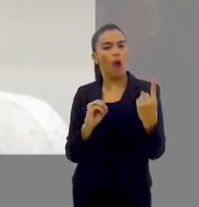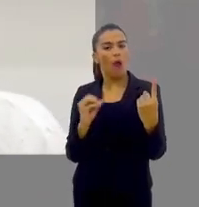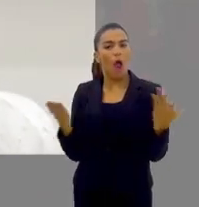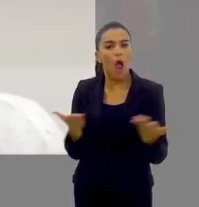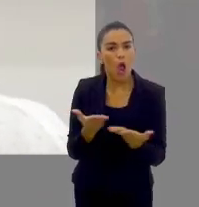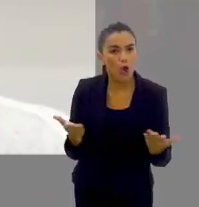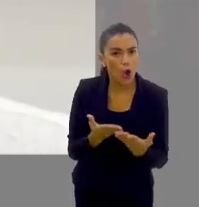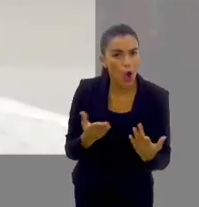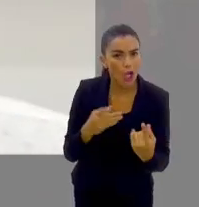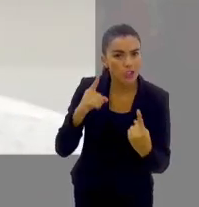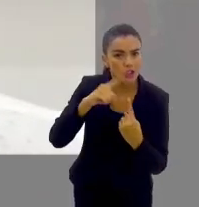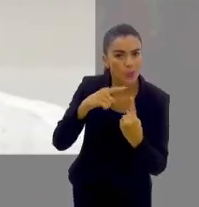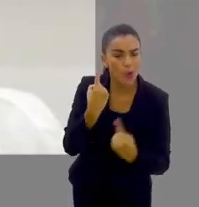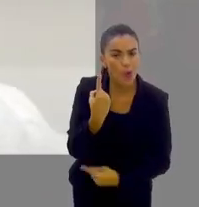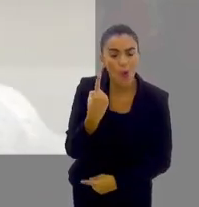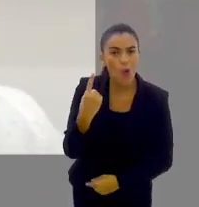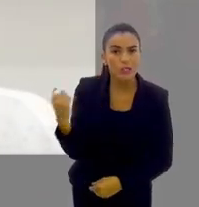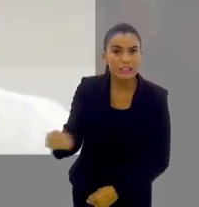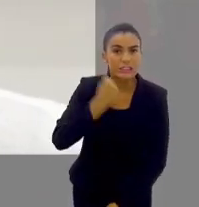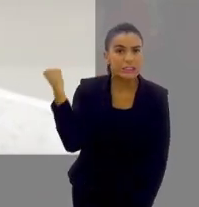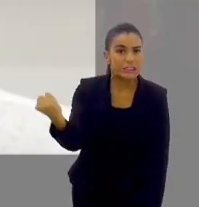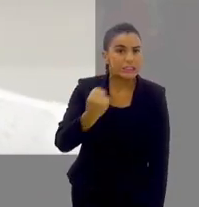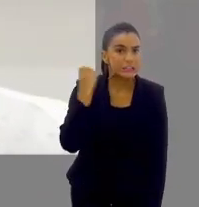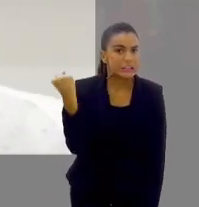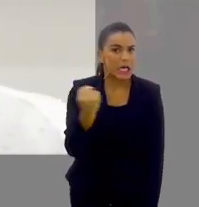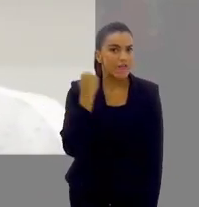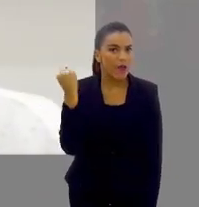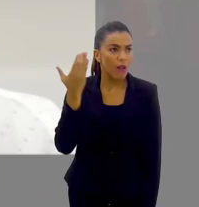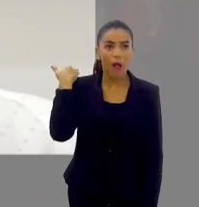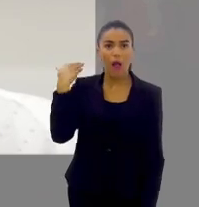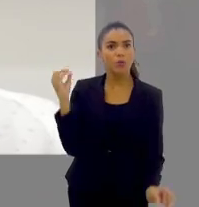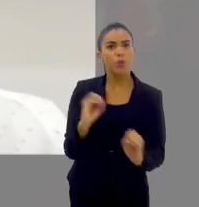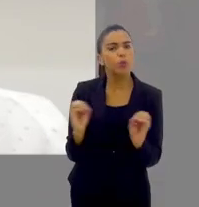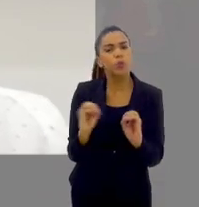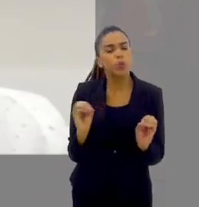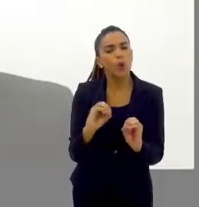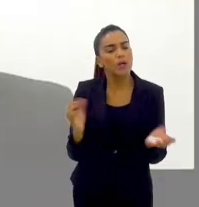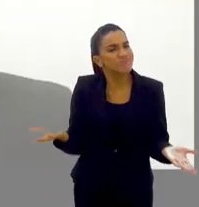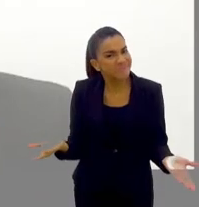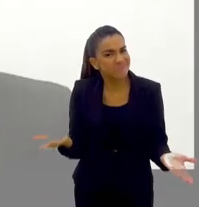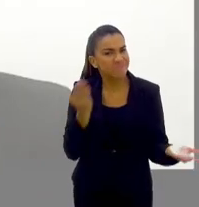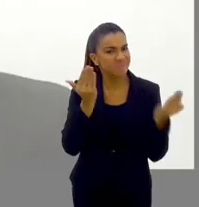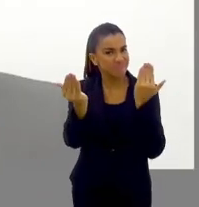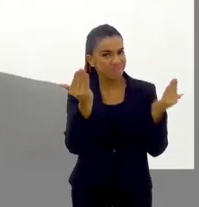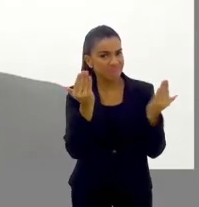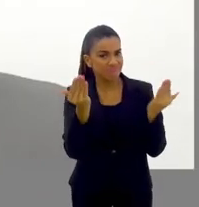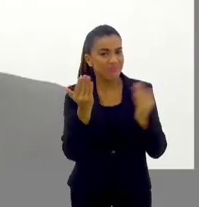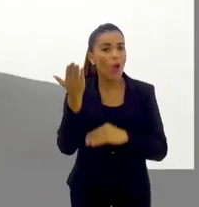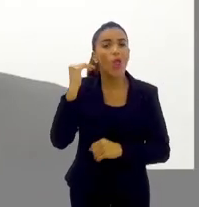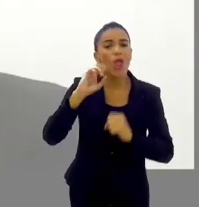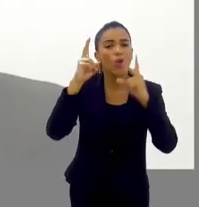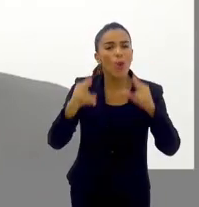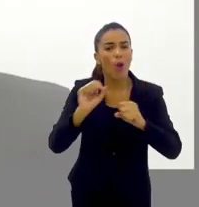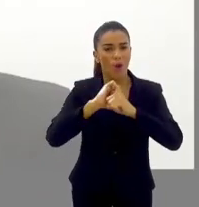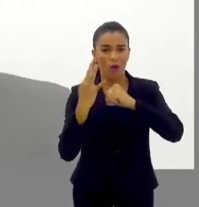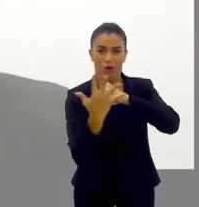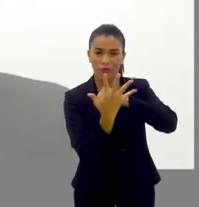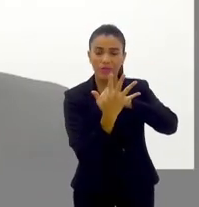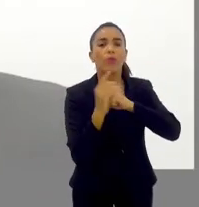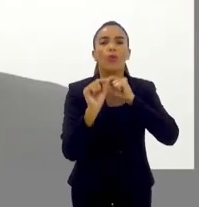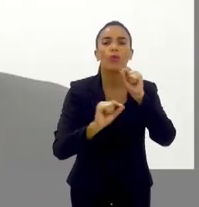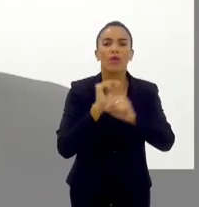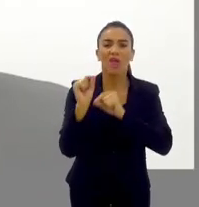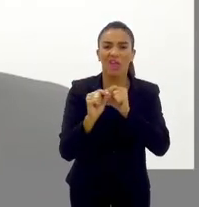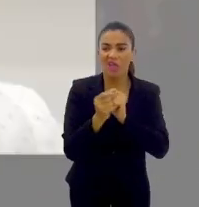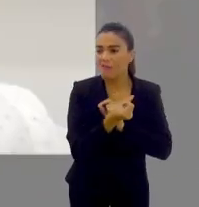vendo quadros severos de tipo 1 que não fazia óbito. Então, gente, dengue, assim como a Covid foi, não é uma